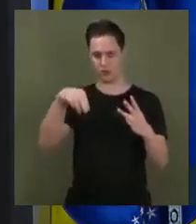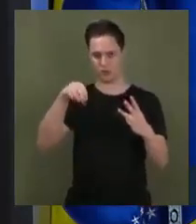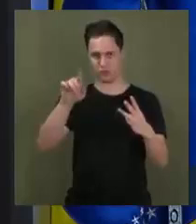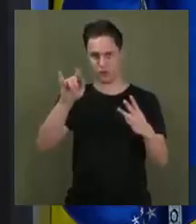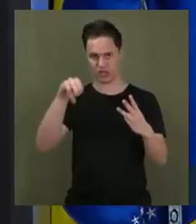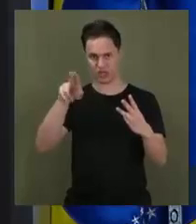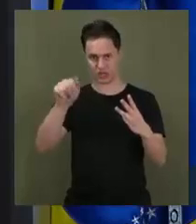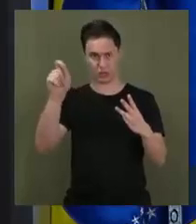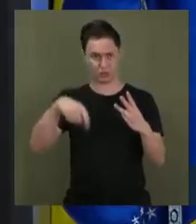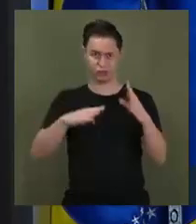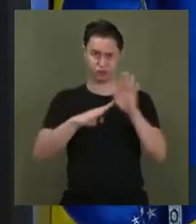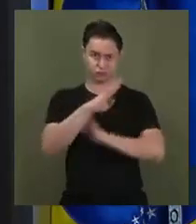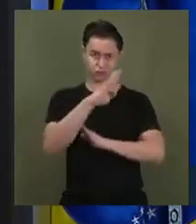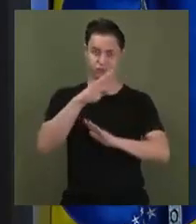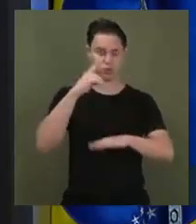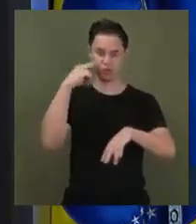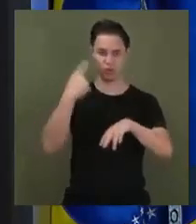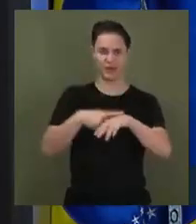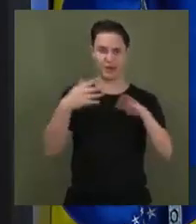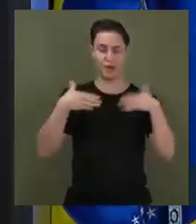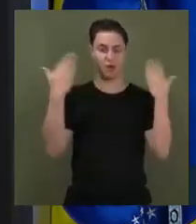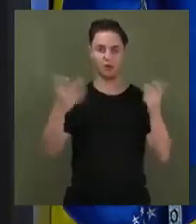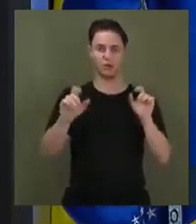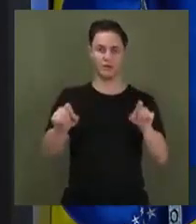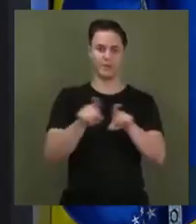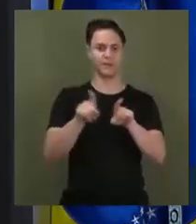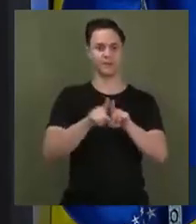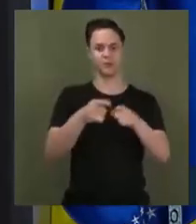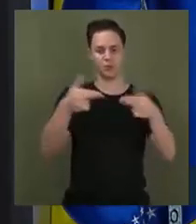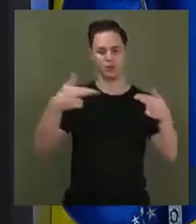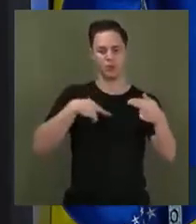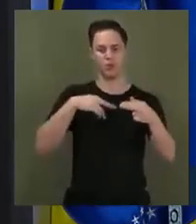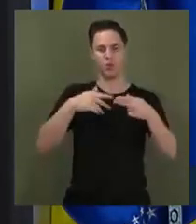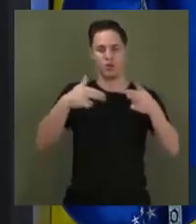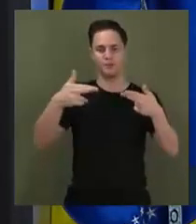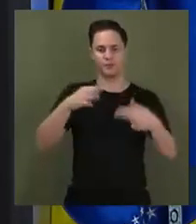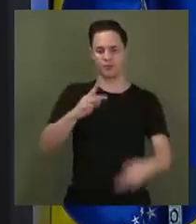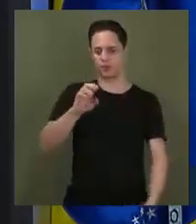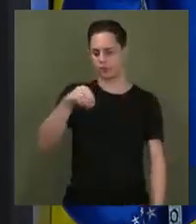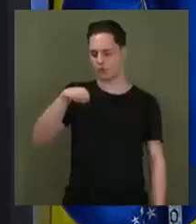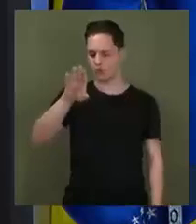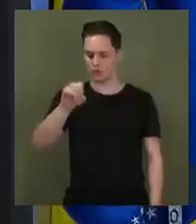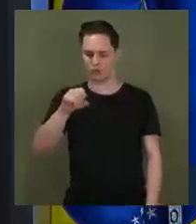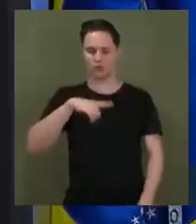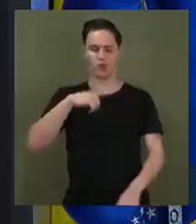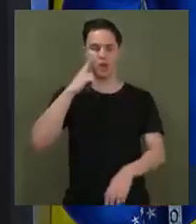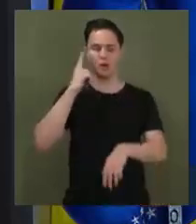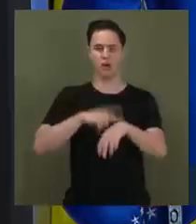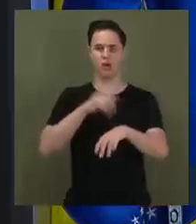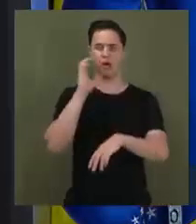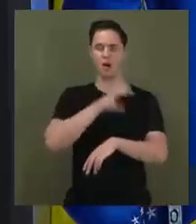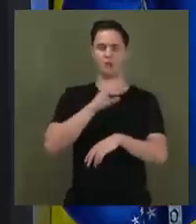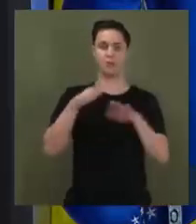e esse aumento de dímero, fibrinogênio, lesão endotelial e formação de trombo, de uma hora para outra. Por